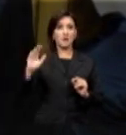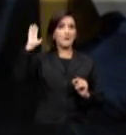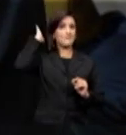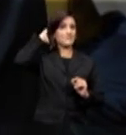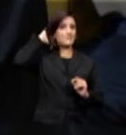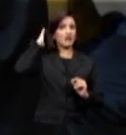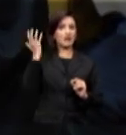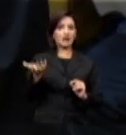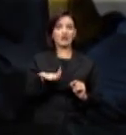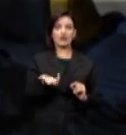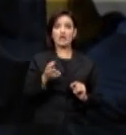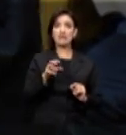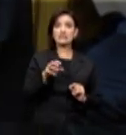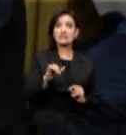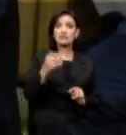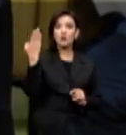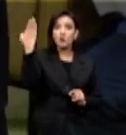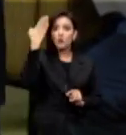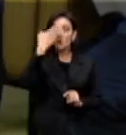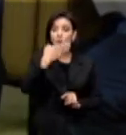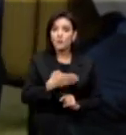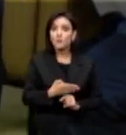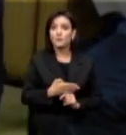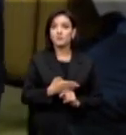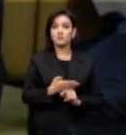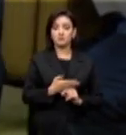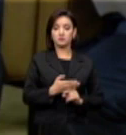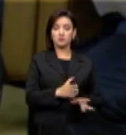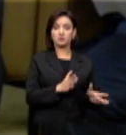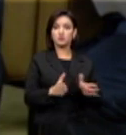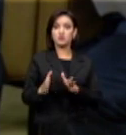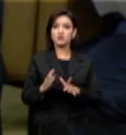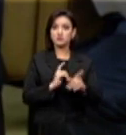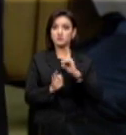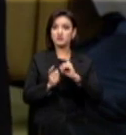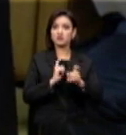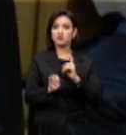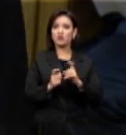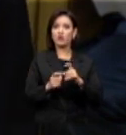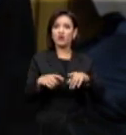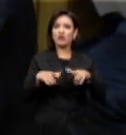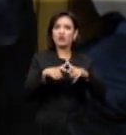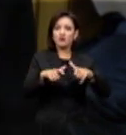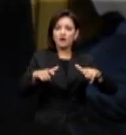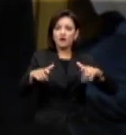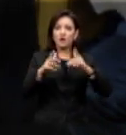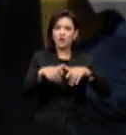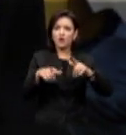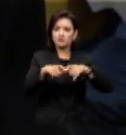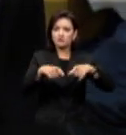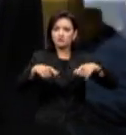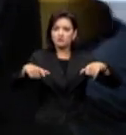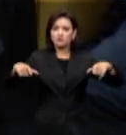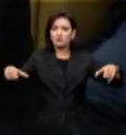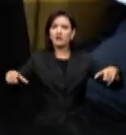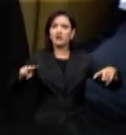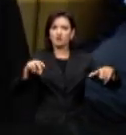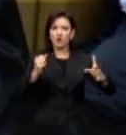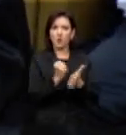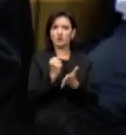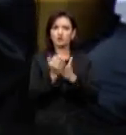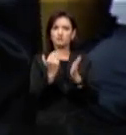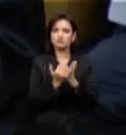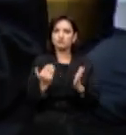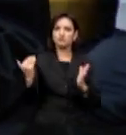se comprove, no curso de um processo administrativo, que aquela malha ferroviária, cuja concessão vai ser renovada,